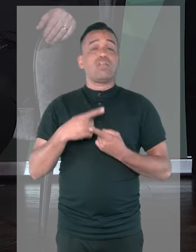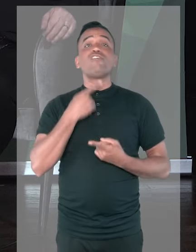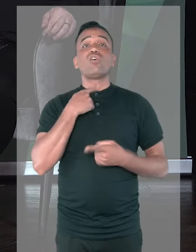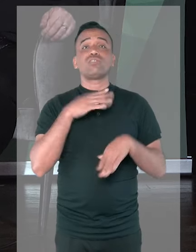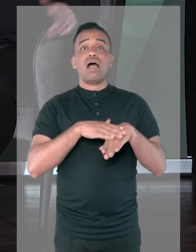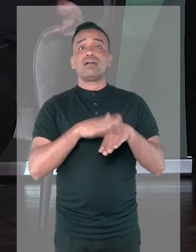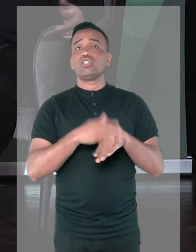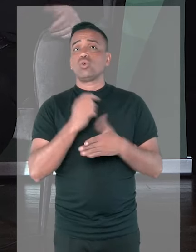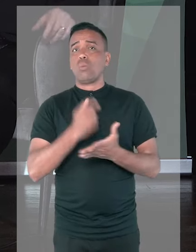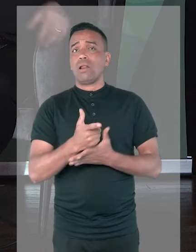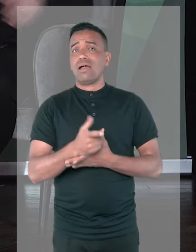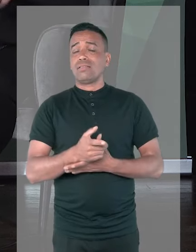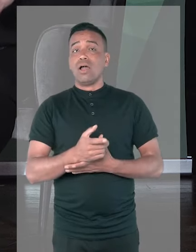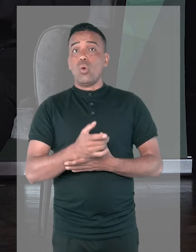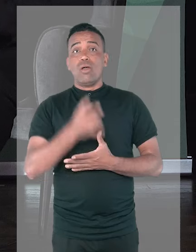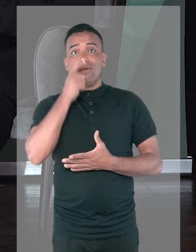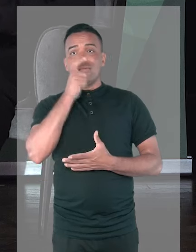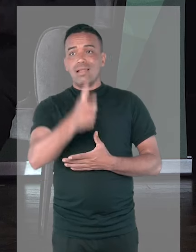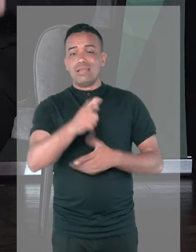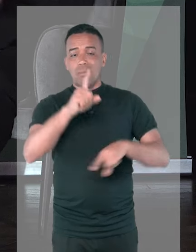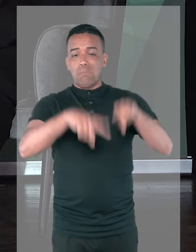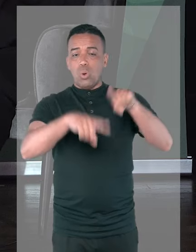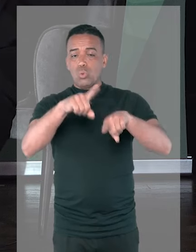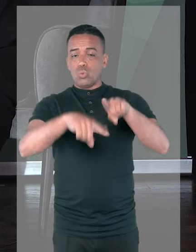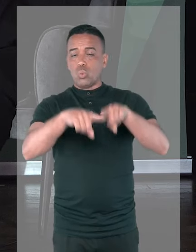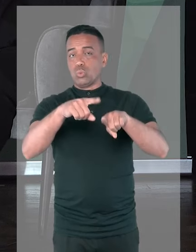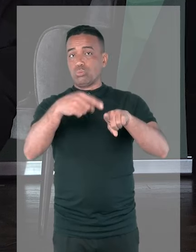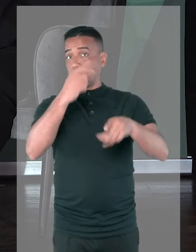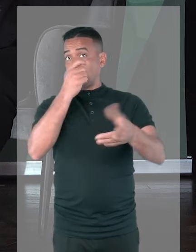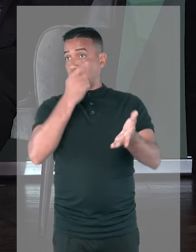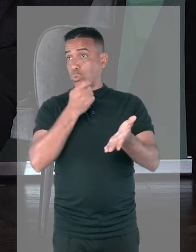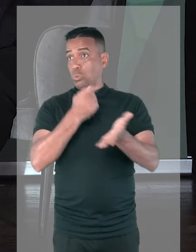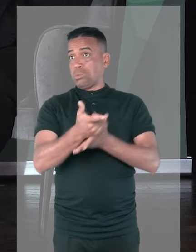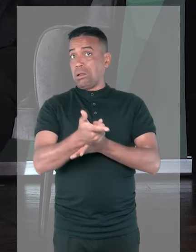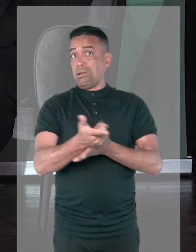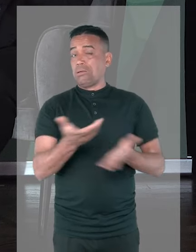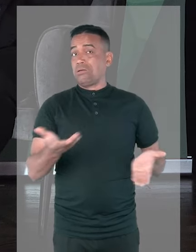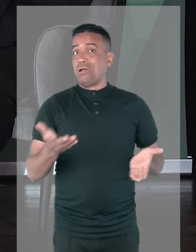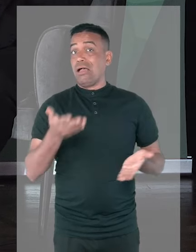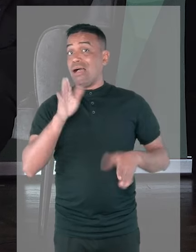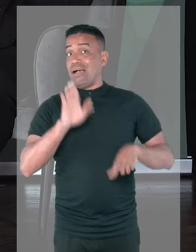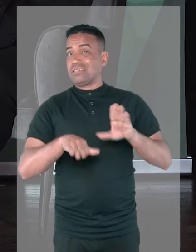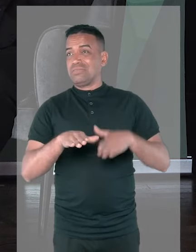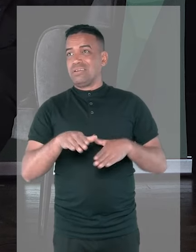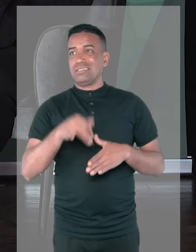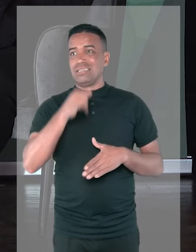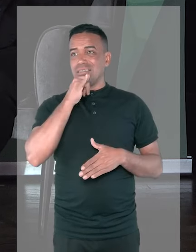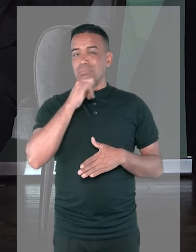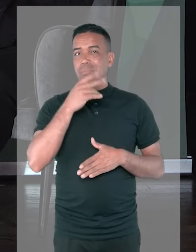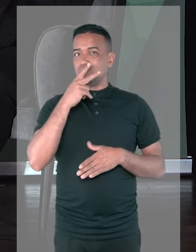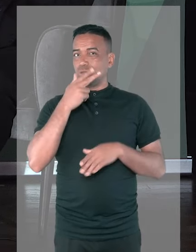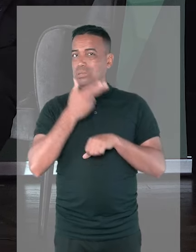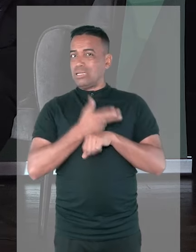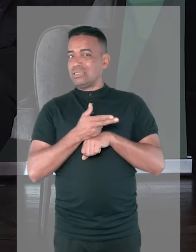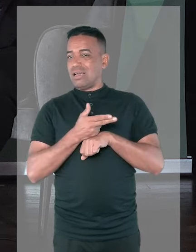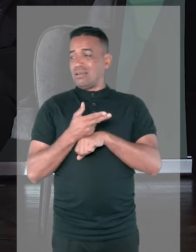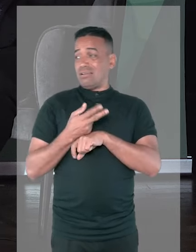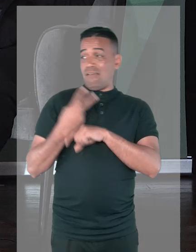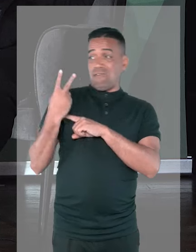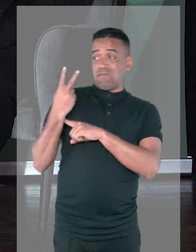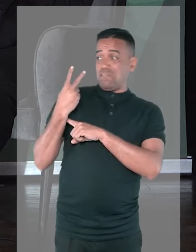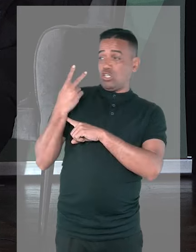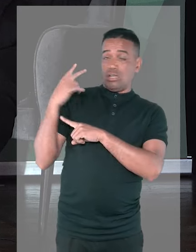se sente interessado por determinados produtos e, às vezes, parece que tem alguém espiando por cima do seu